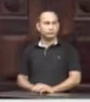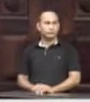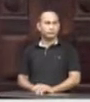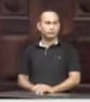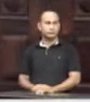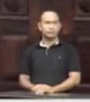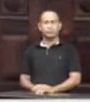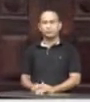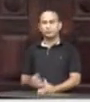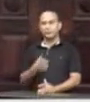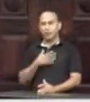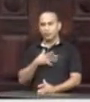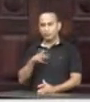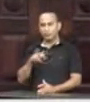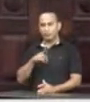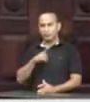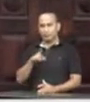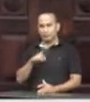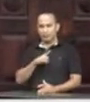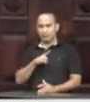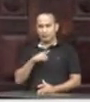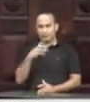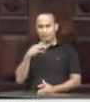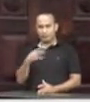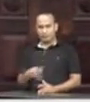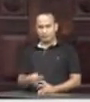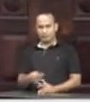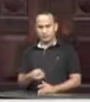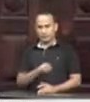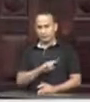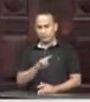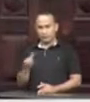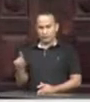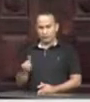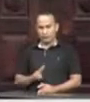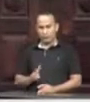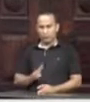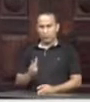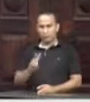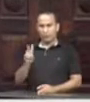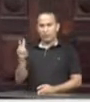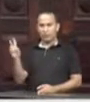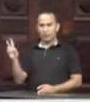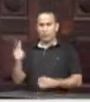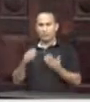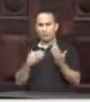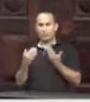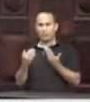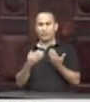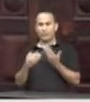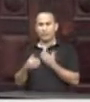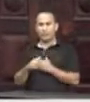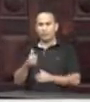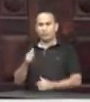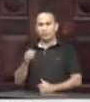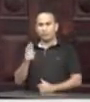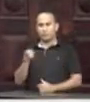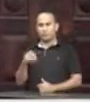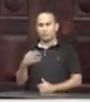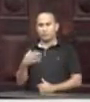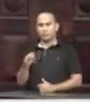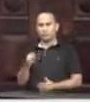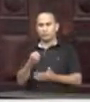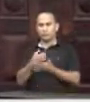Então eu tenho convicção que não é esse valor comparado aos 11 bilhões do